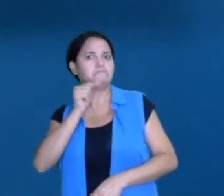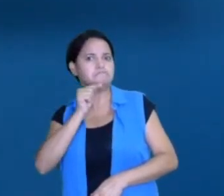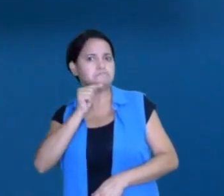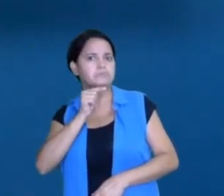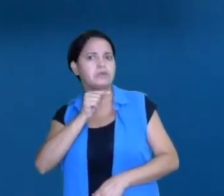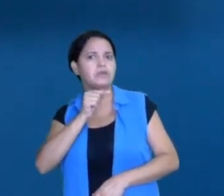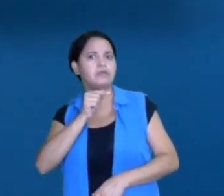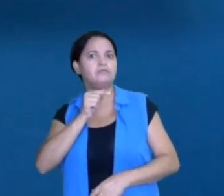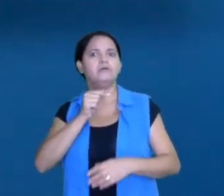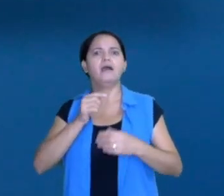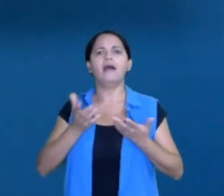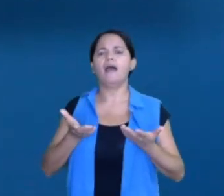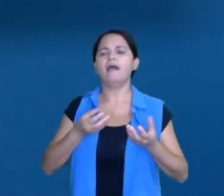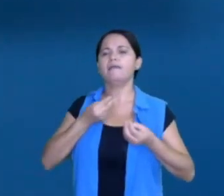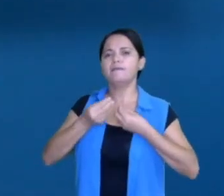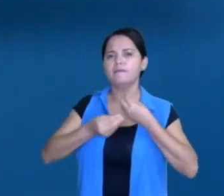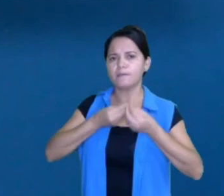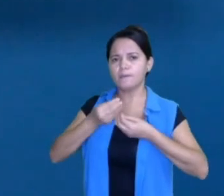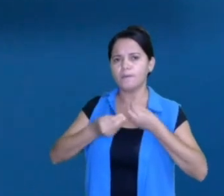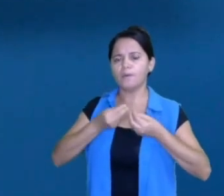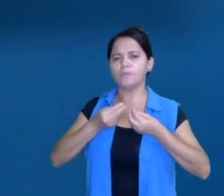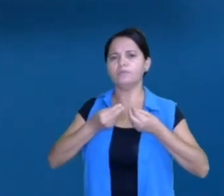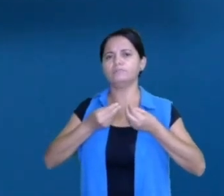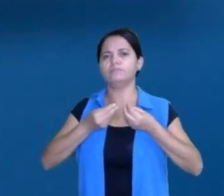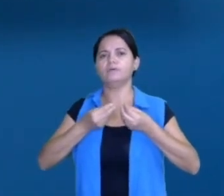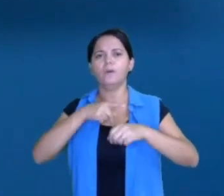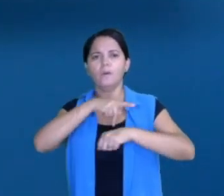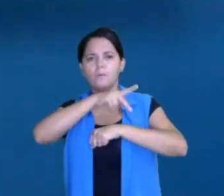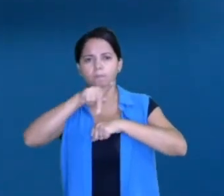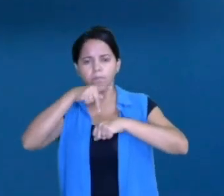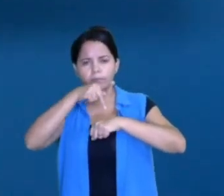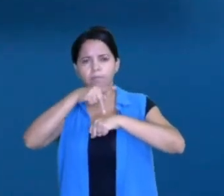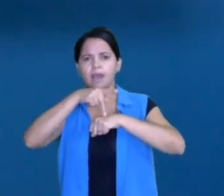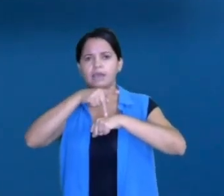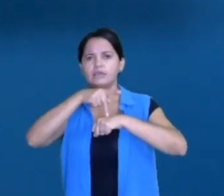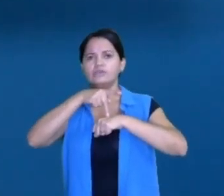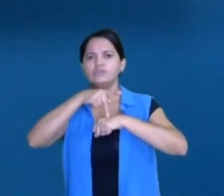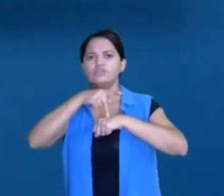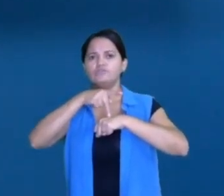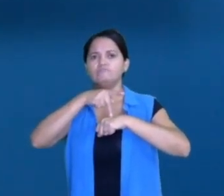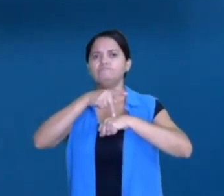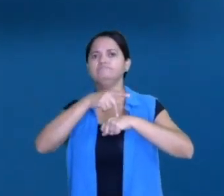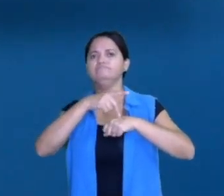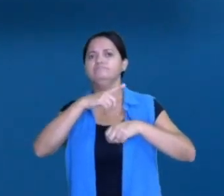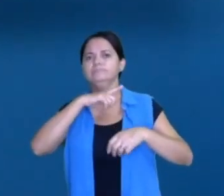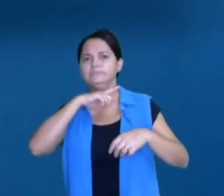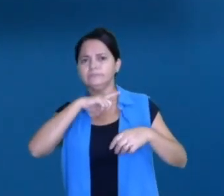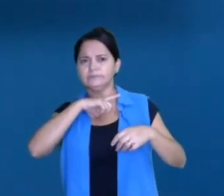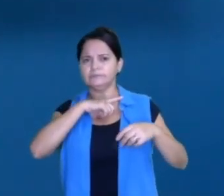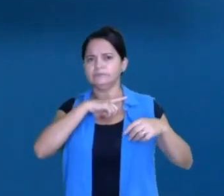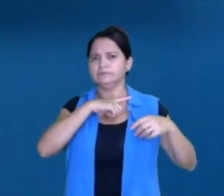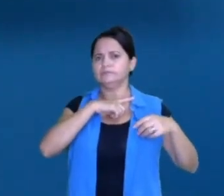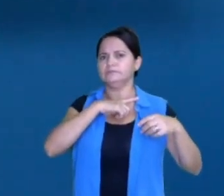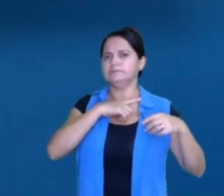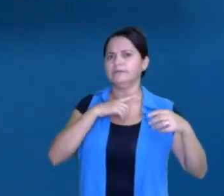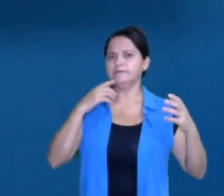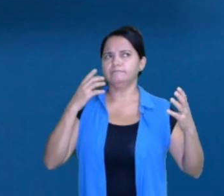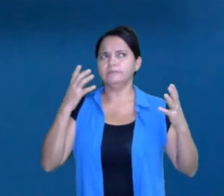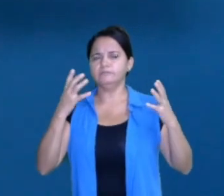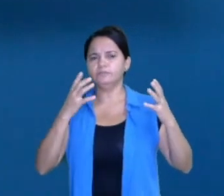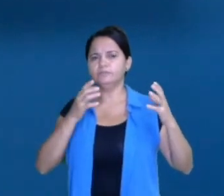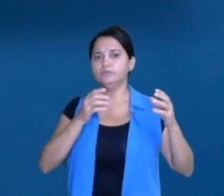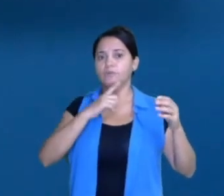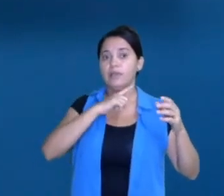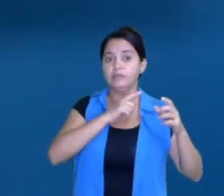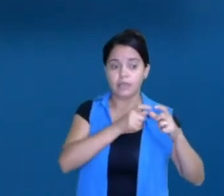e menchevique. Bolchevique significa a maioria, menchevique, a